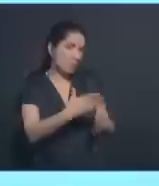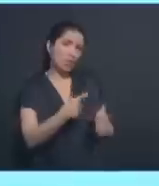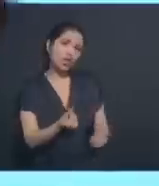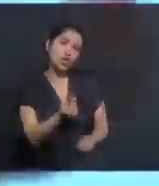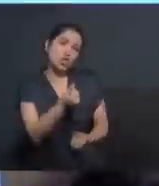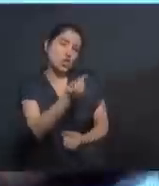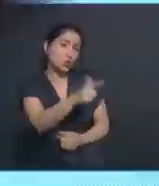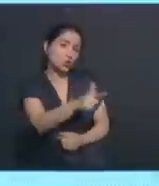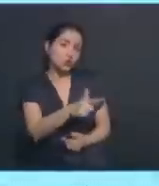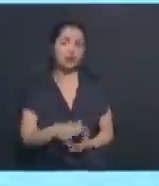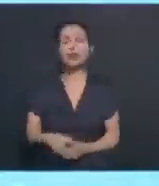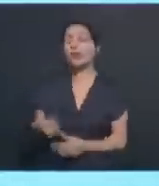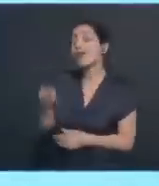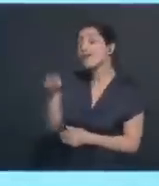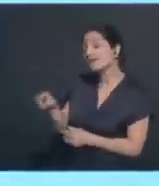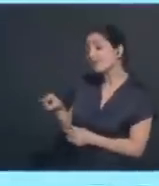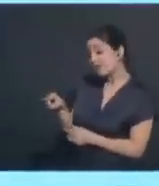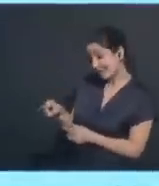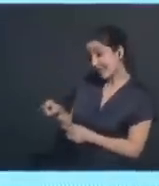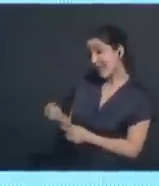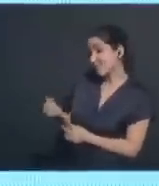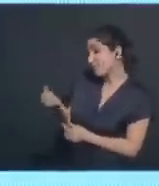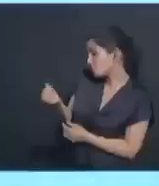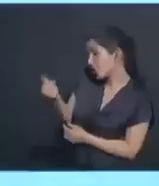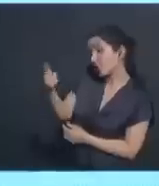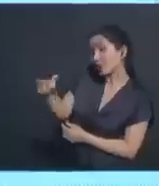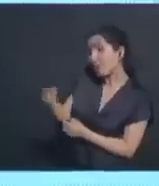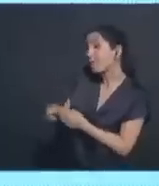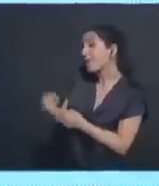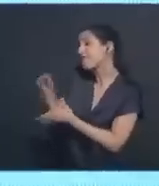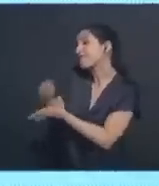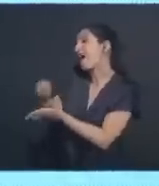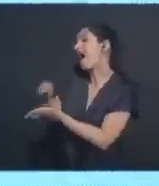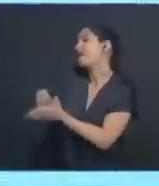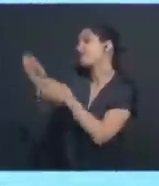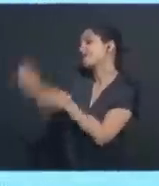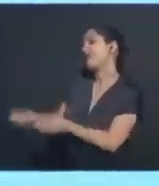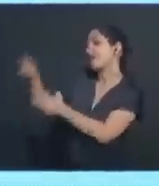acertou. Você não tem dinheiro porque você não dá dízimo. É o contrário.